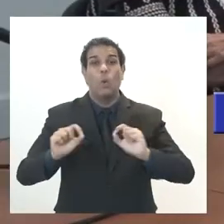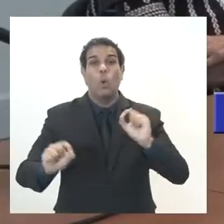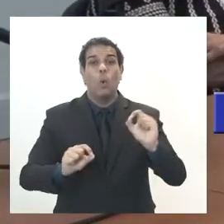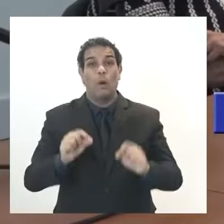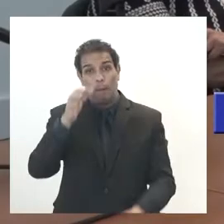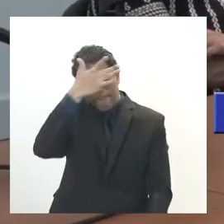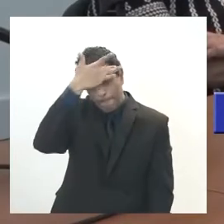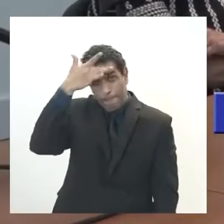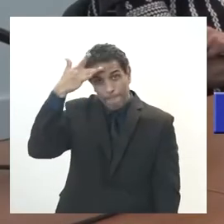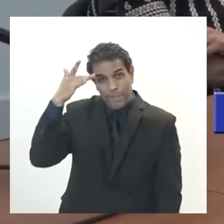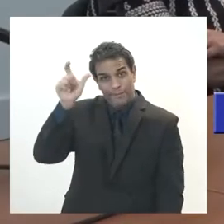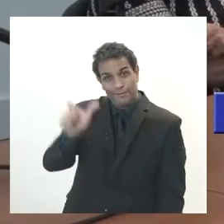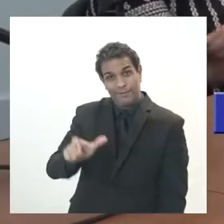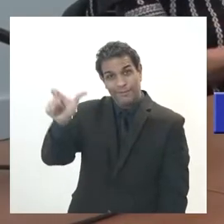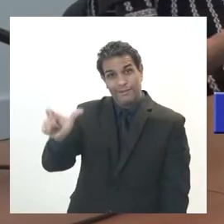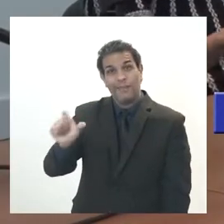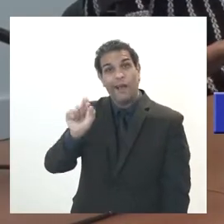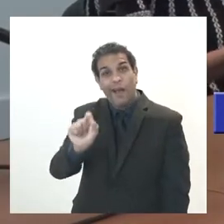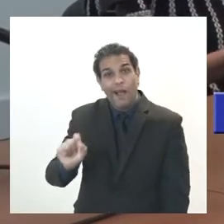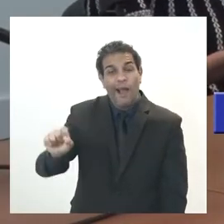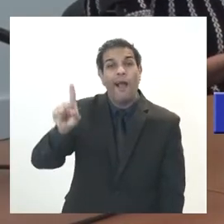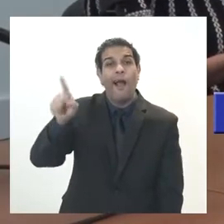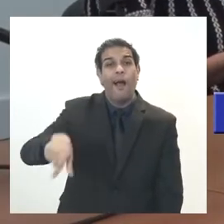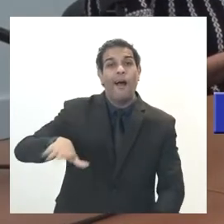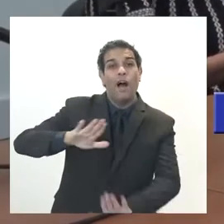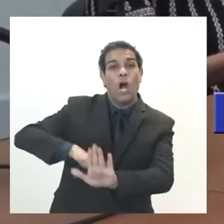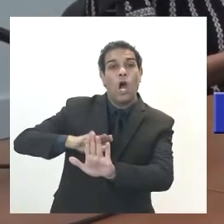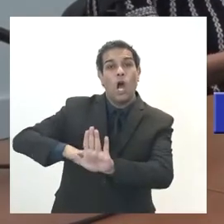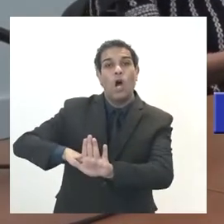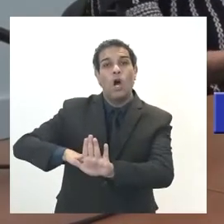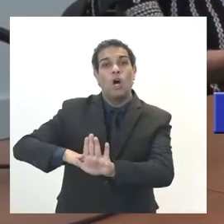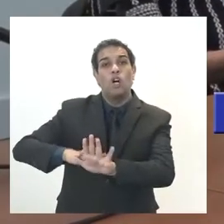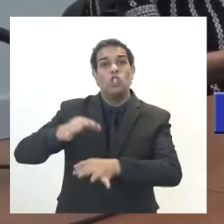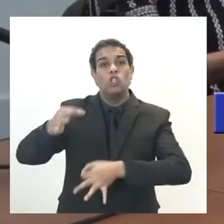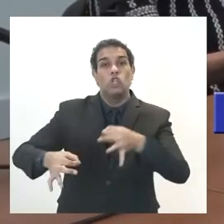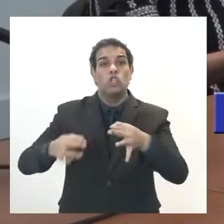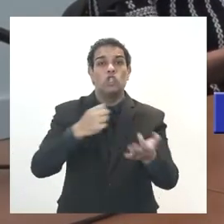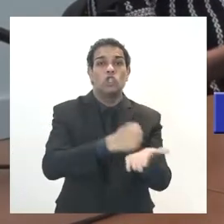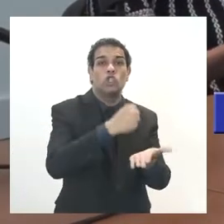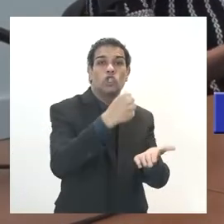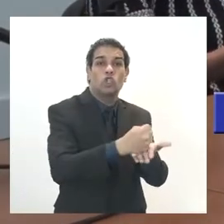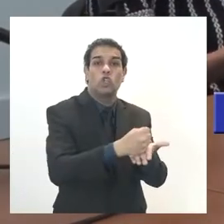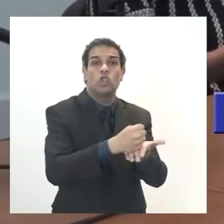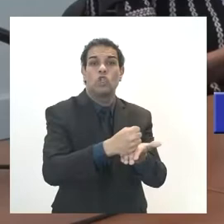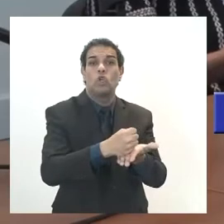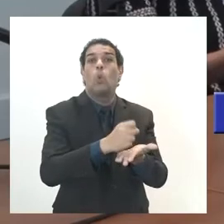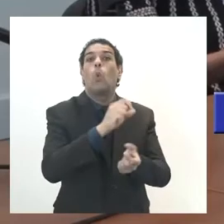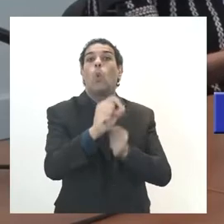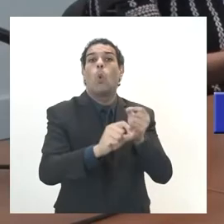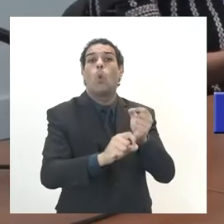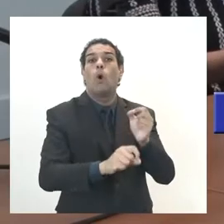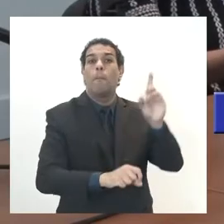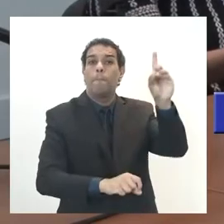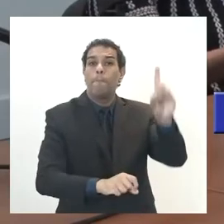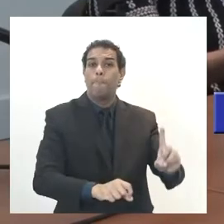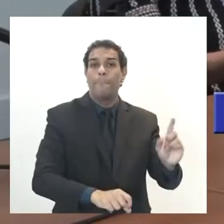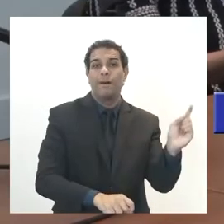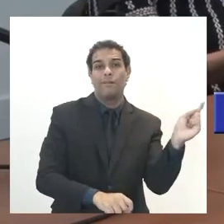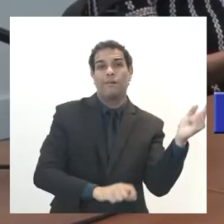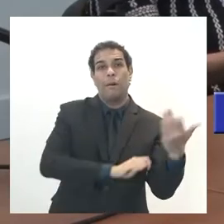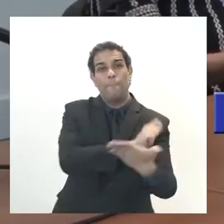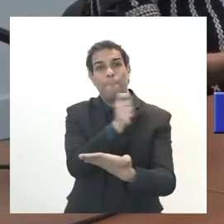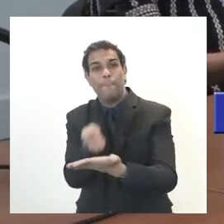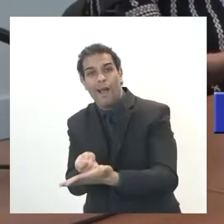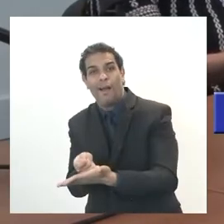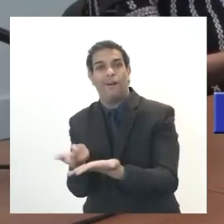ser considerado uma pessoa jurídica para ser contratados em que o patrão tem a obrigação de